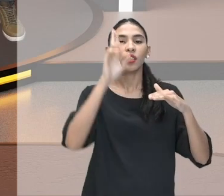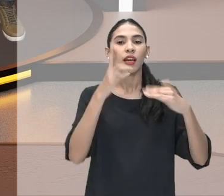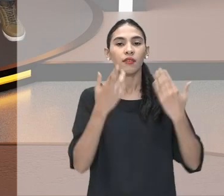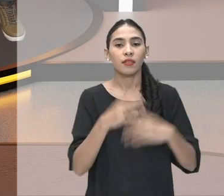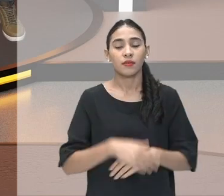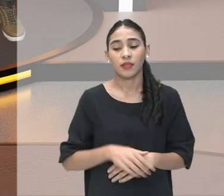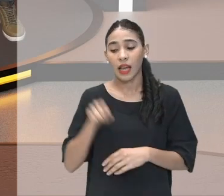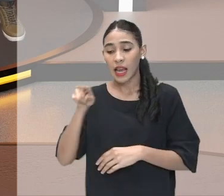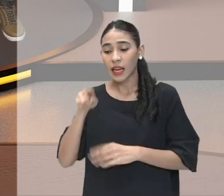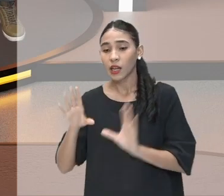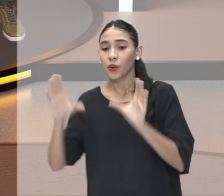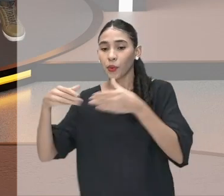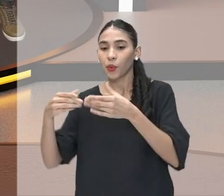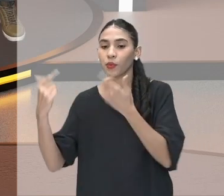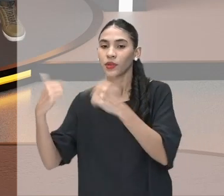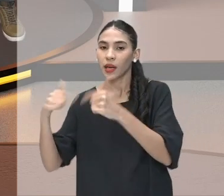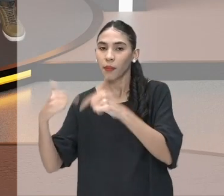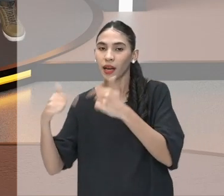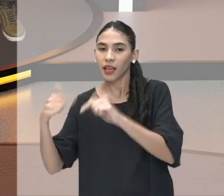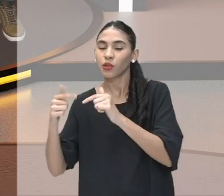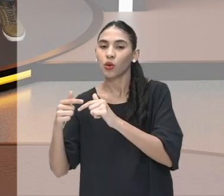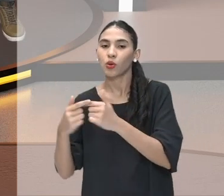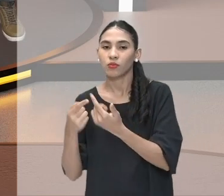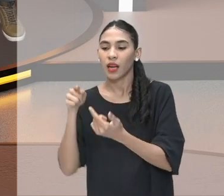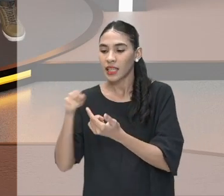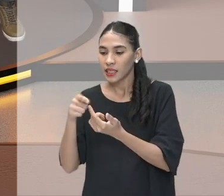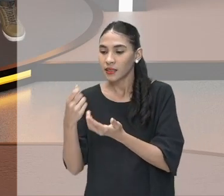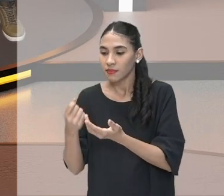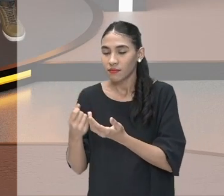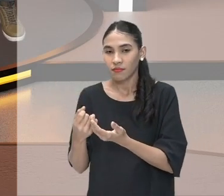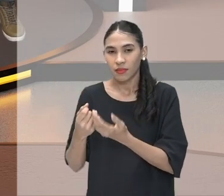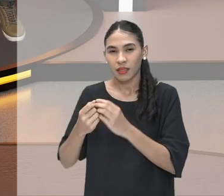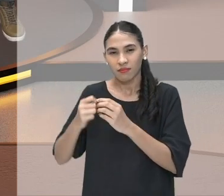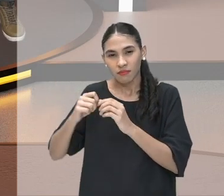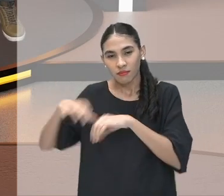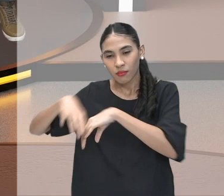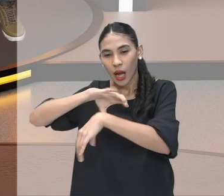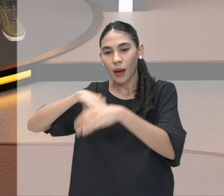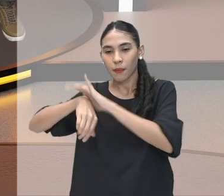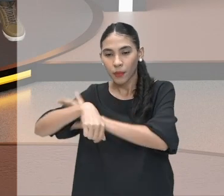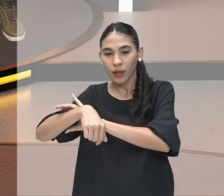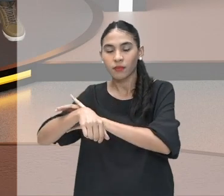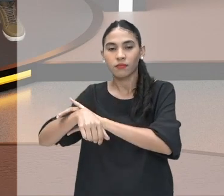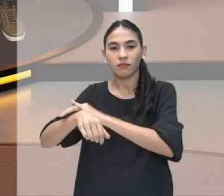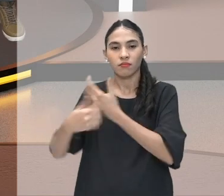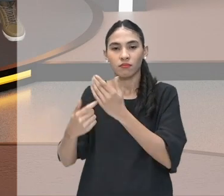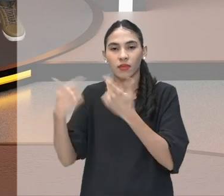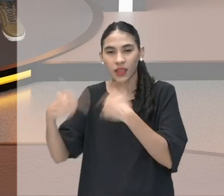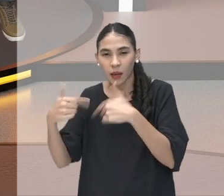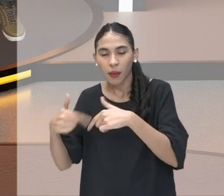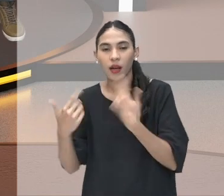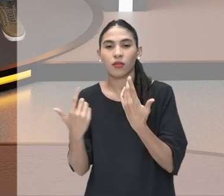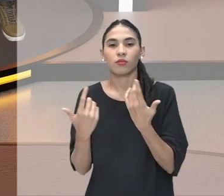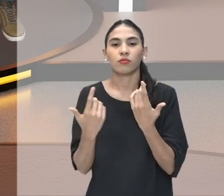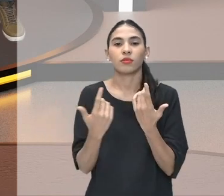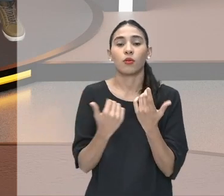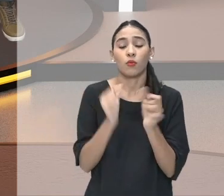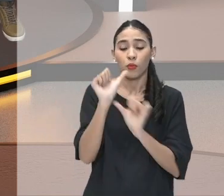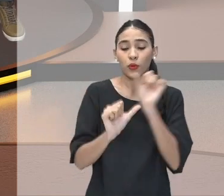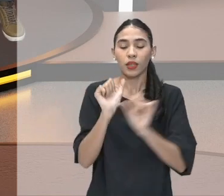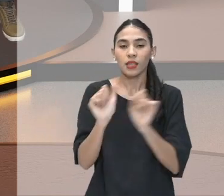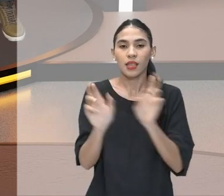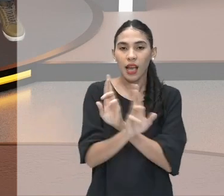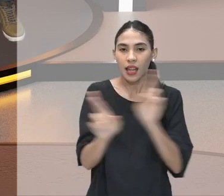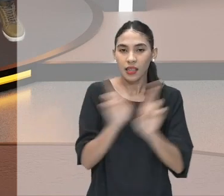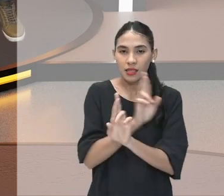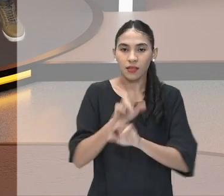os trabalhadores, aqueles que vão vender a sua força de trabalho. Daí a relação, a mudança nas relações, né, de produção.